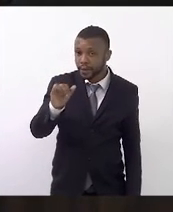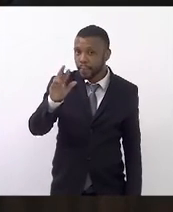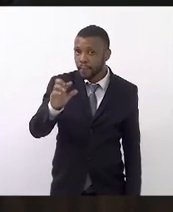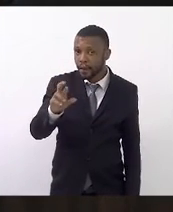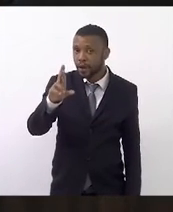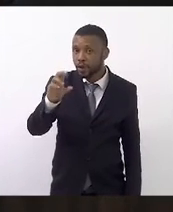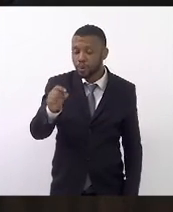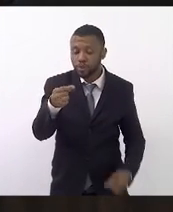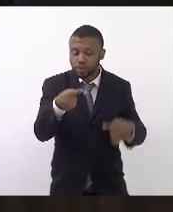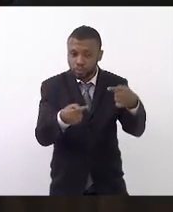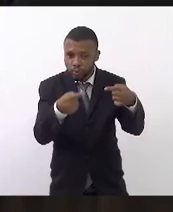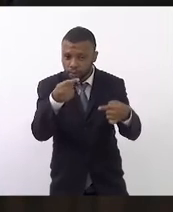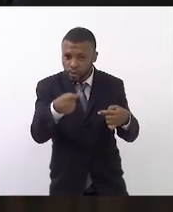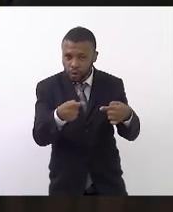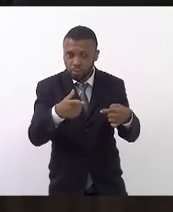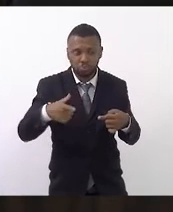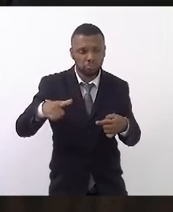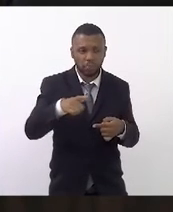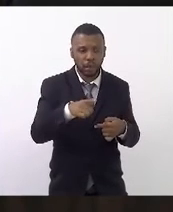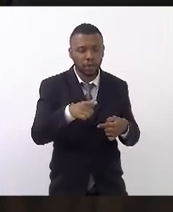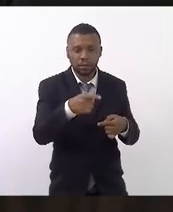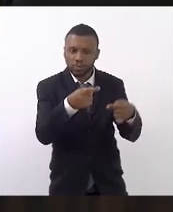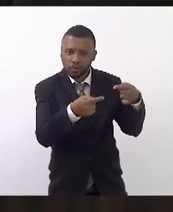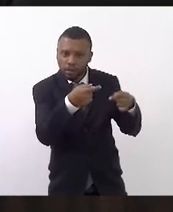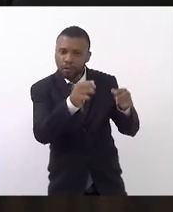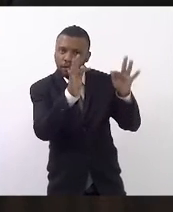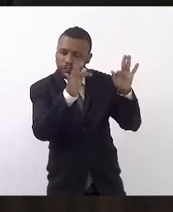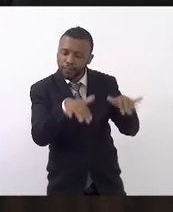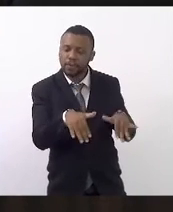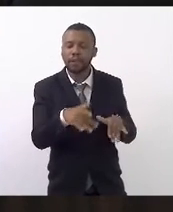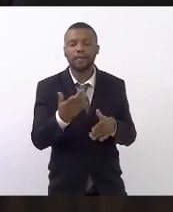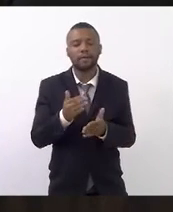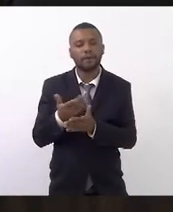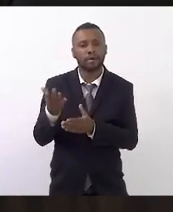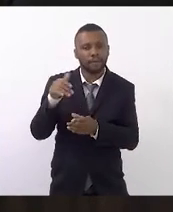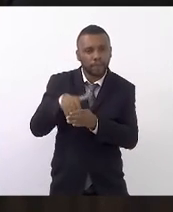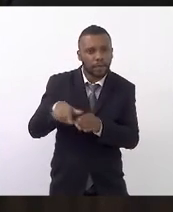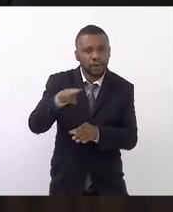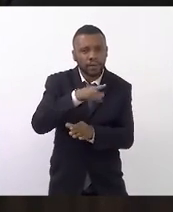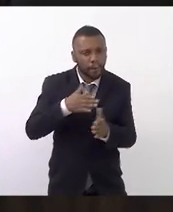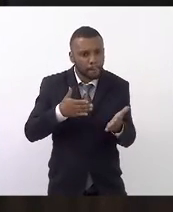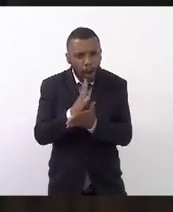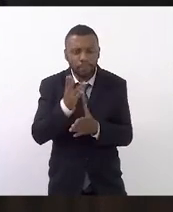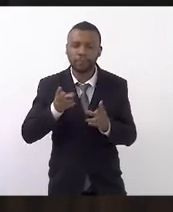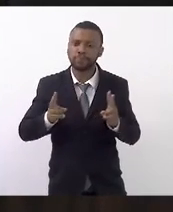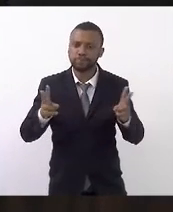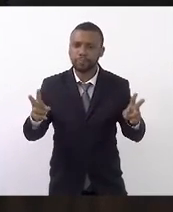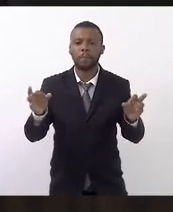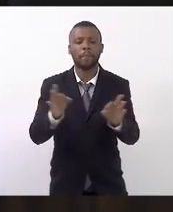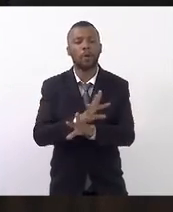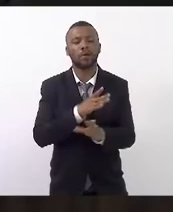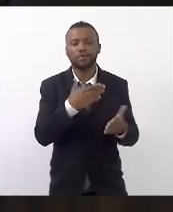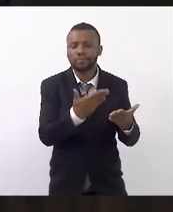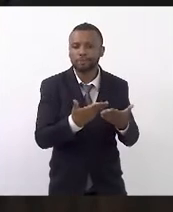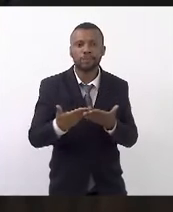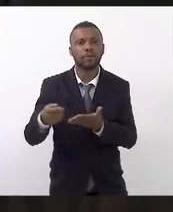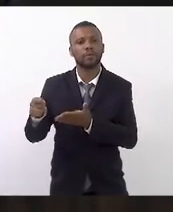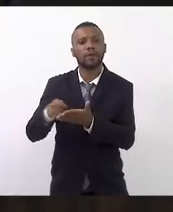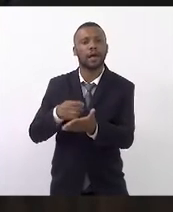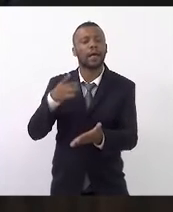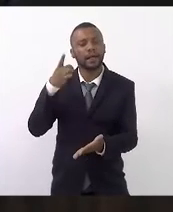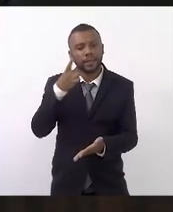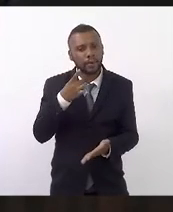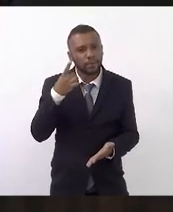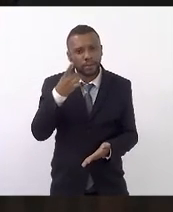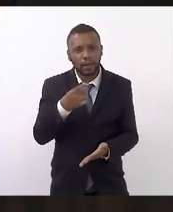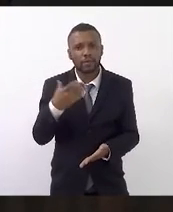em votação, encerrada a discussão, em votação, os senhores que aprovam, permaneçam como estão. Aprovado, vai à promulgação. Deputado, vamos